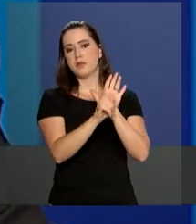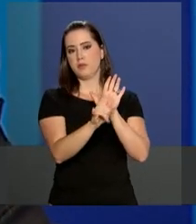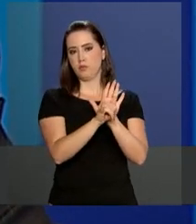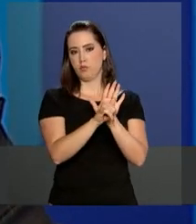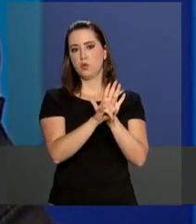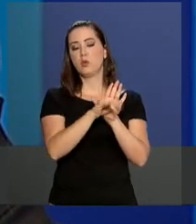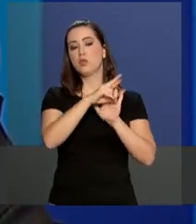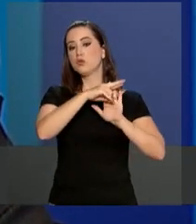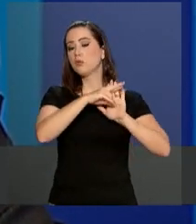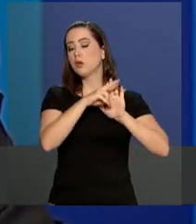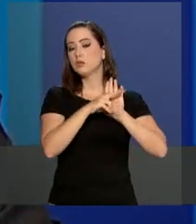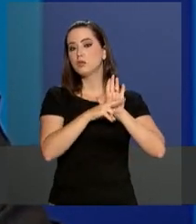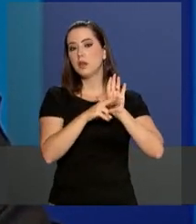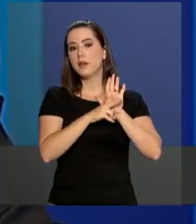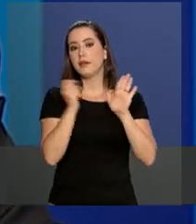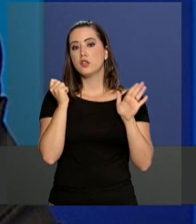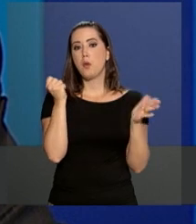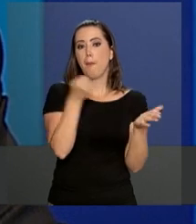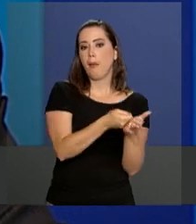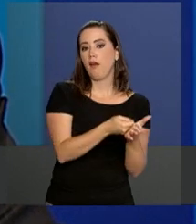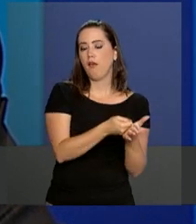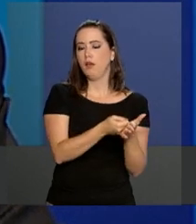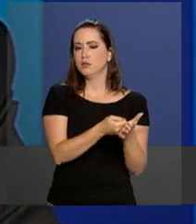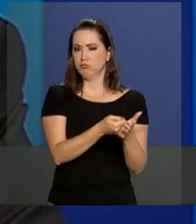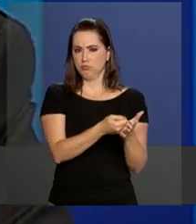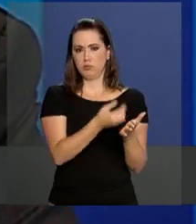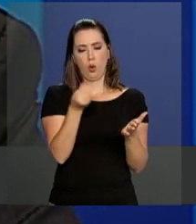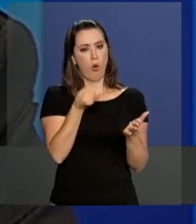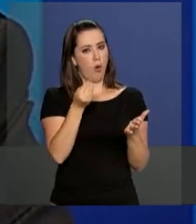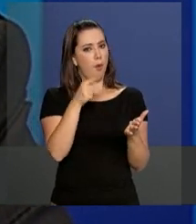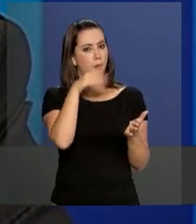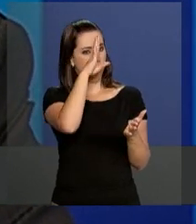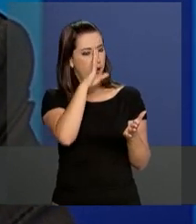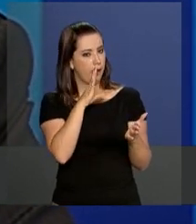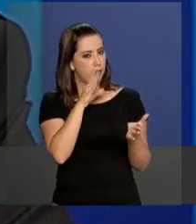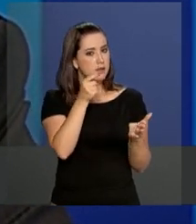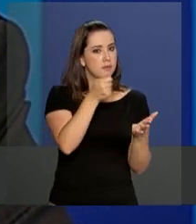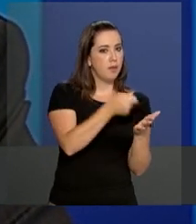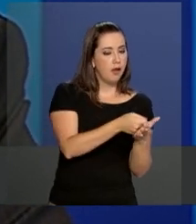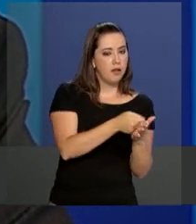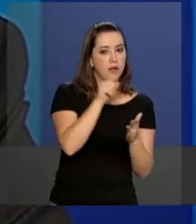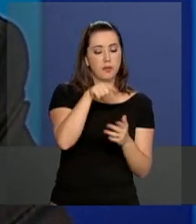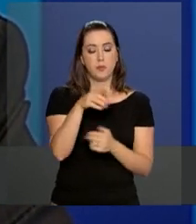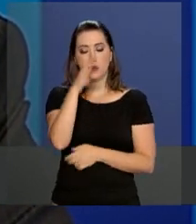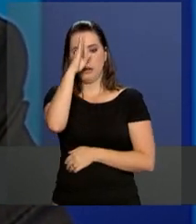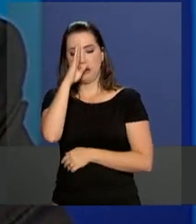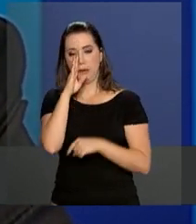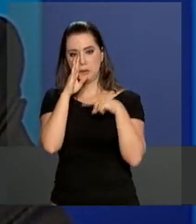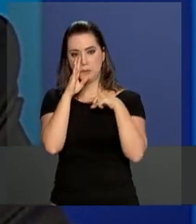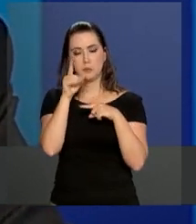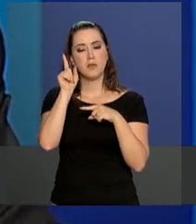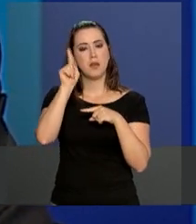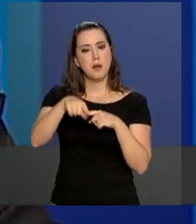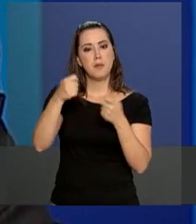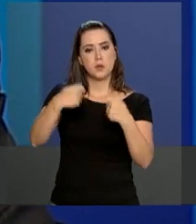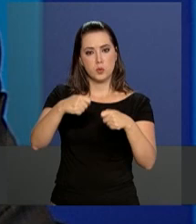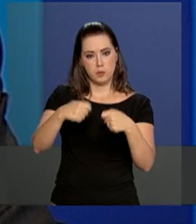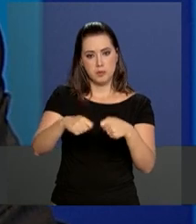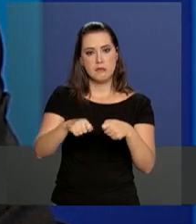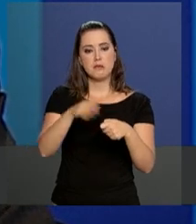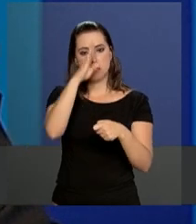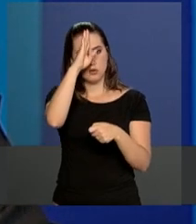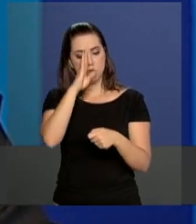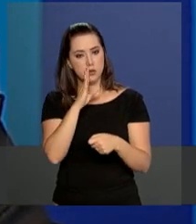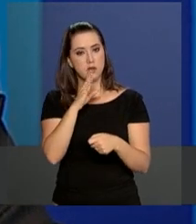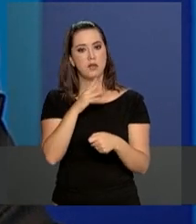a regra de pagantes ea gratuidade a gratuidade é dada para aqueles que precisam e